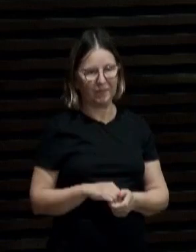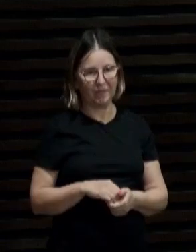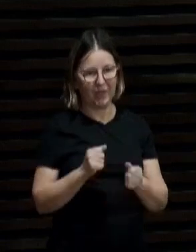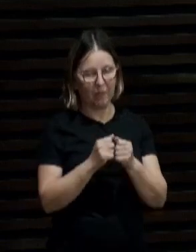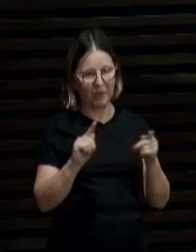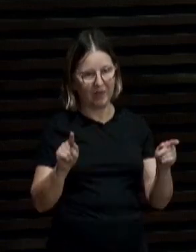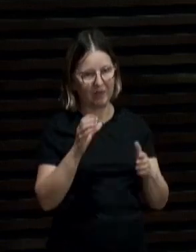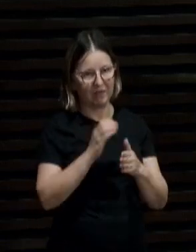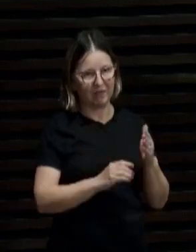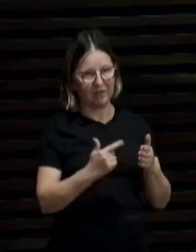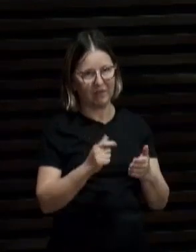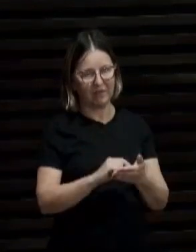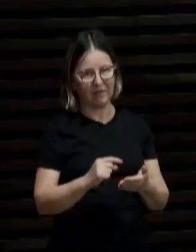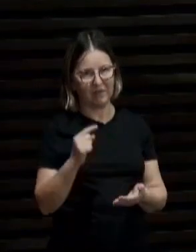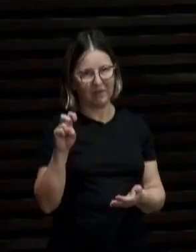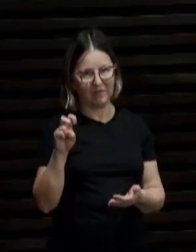2:5.